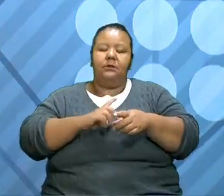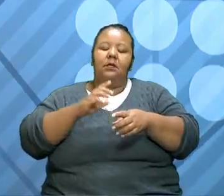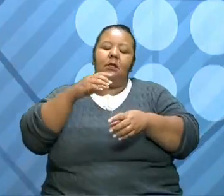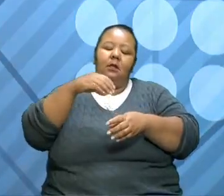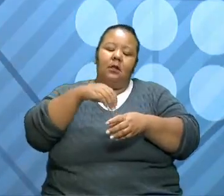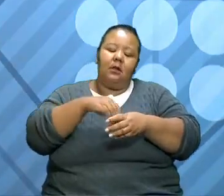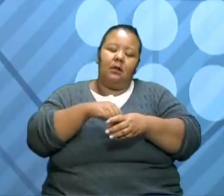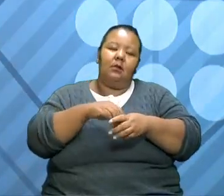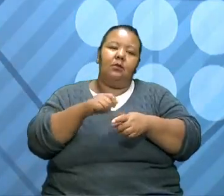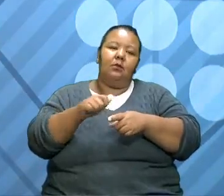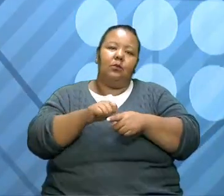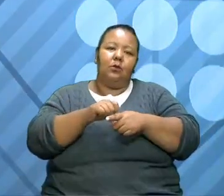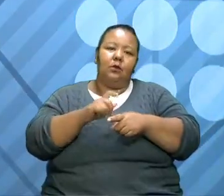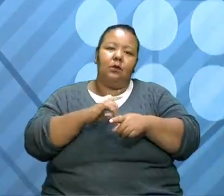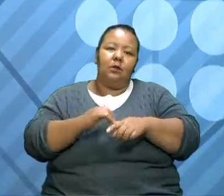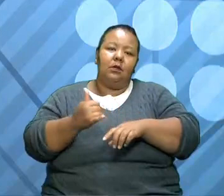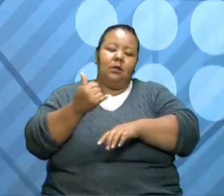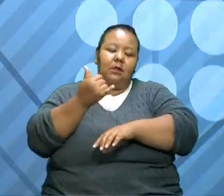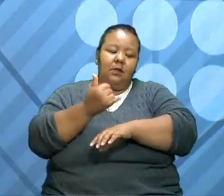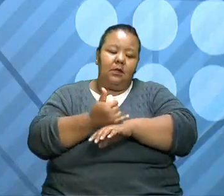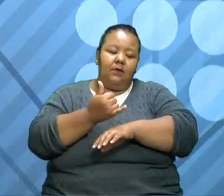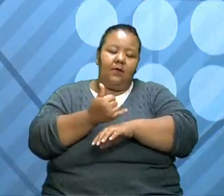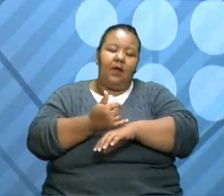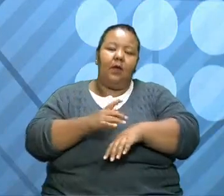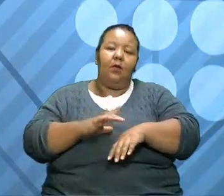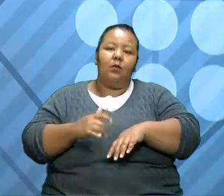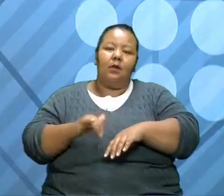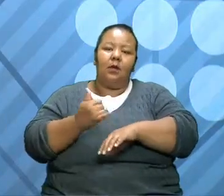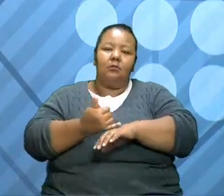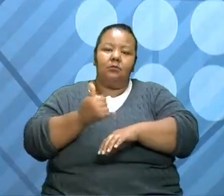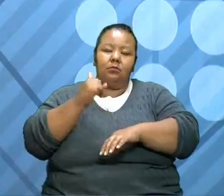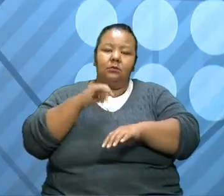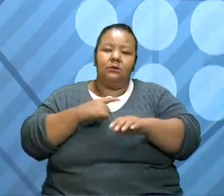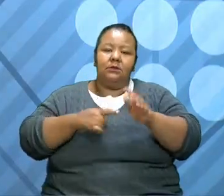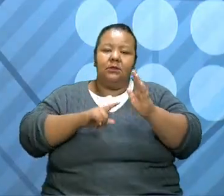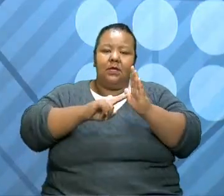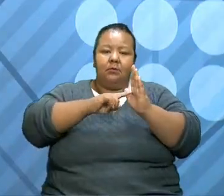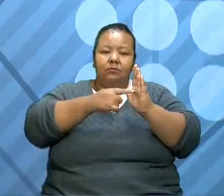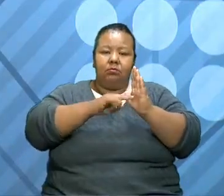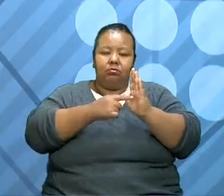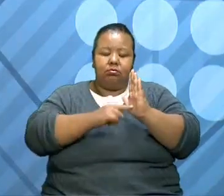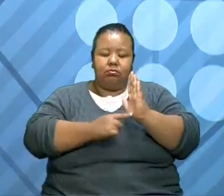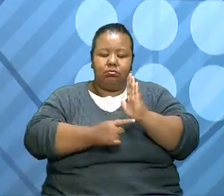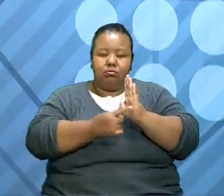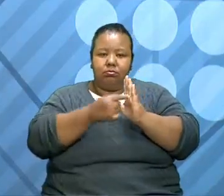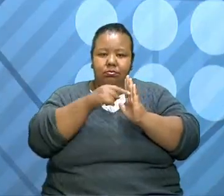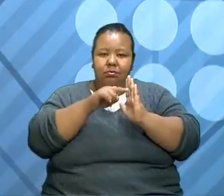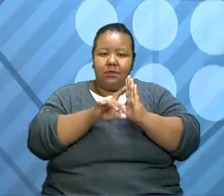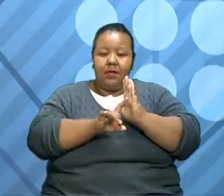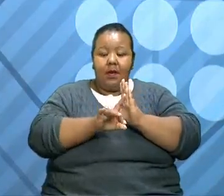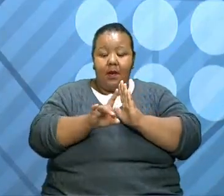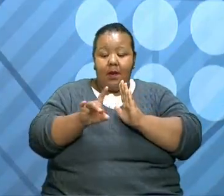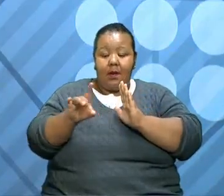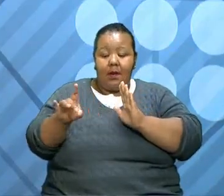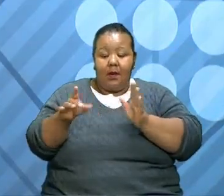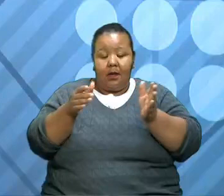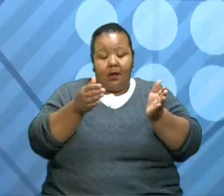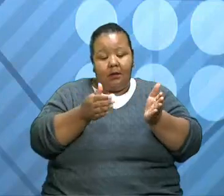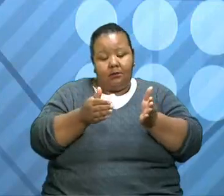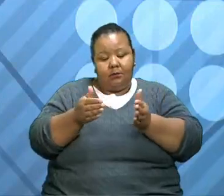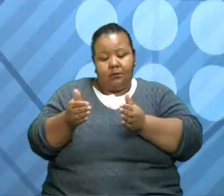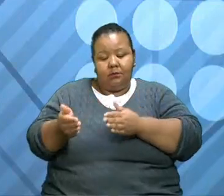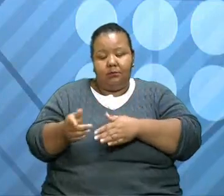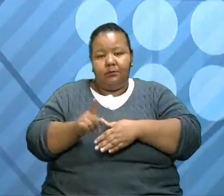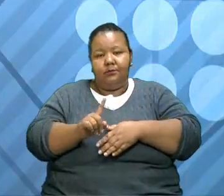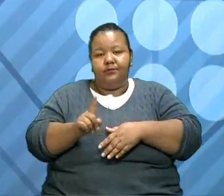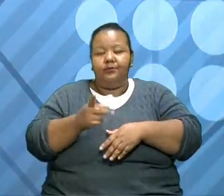borracha, tem o ferro que é utilizado, tem alumínio, tem os parafusos. Aí vai desmembrar cada uma das etapas. Então, eu não